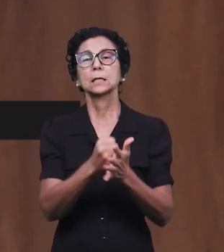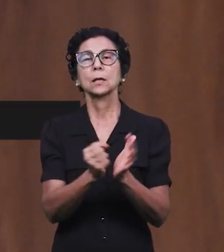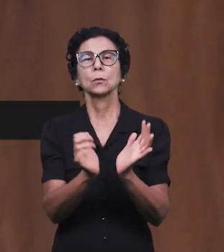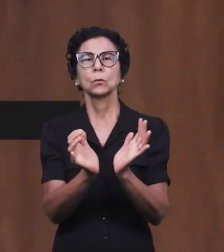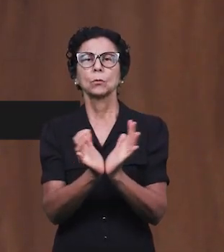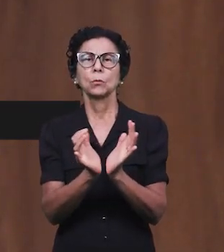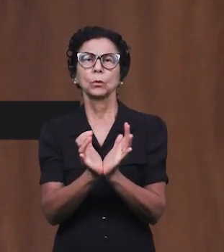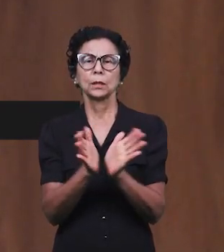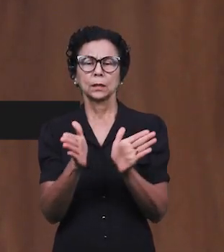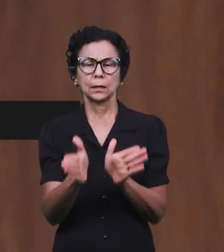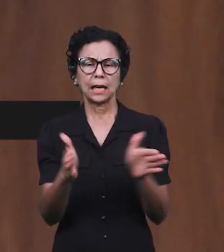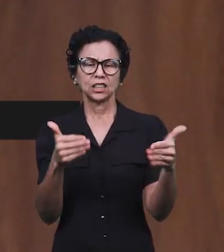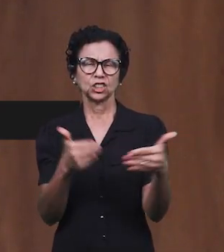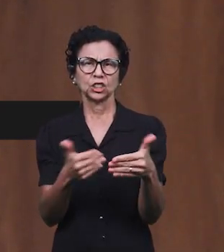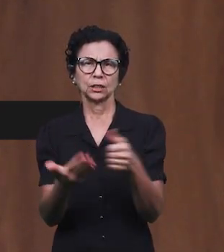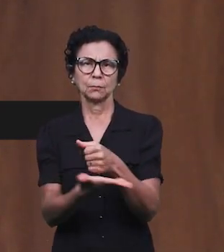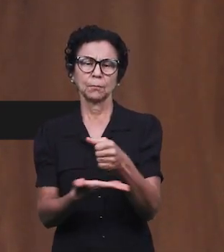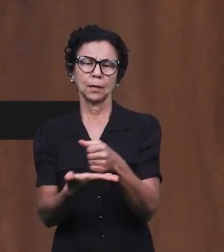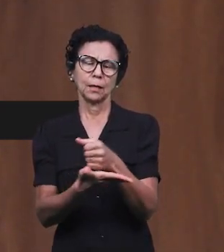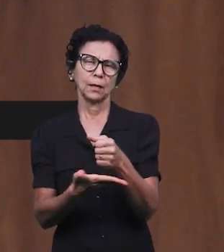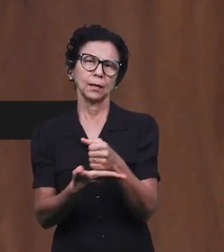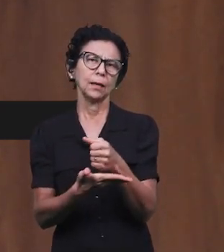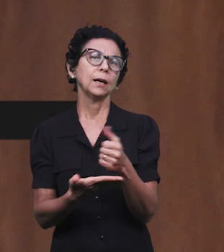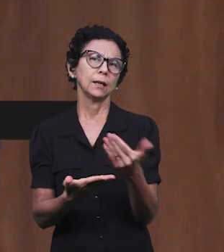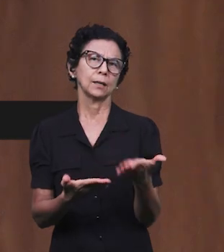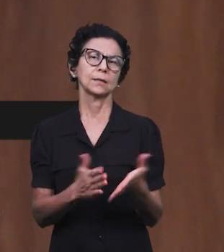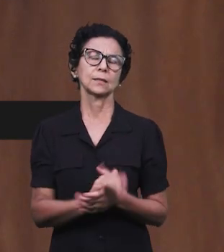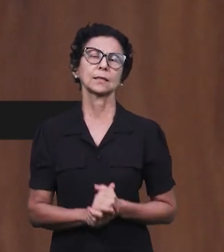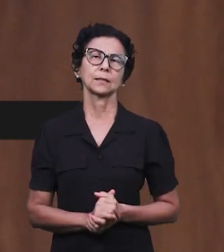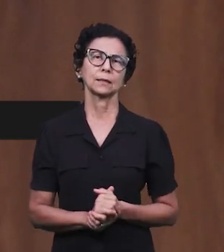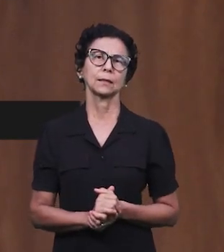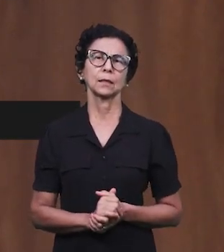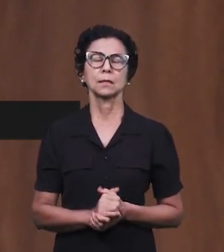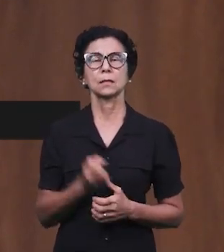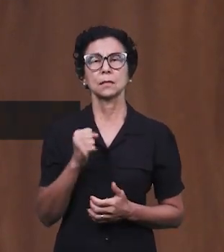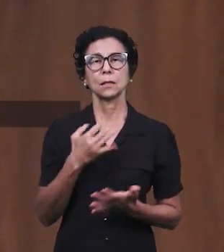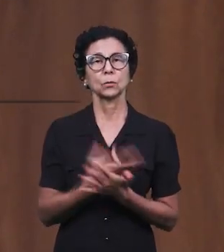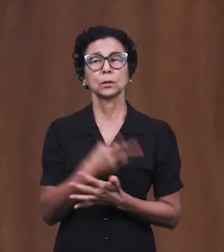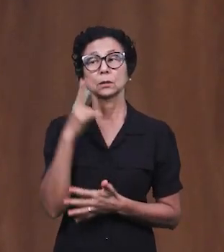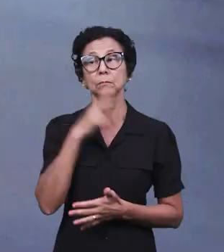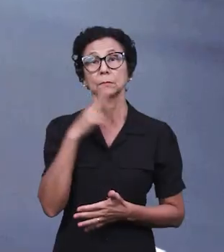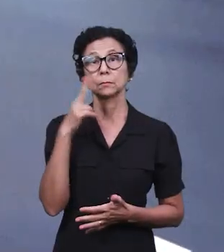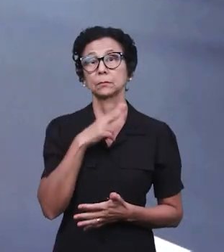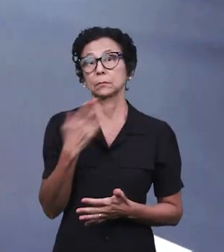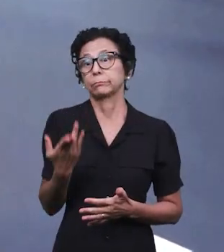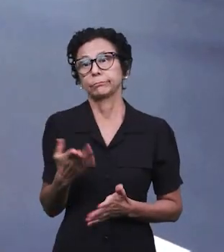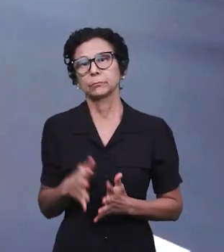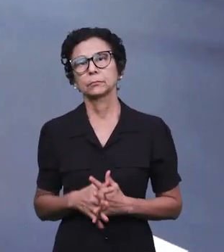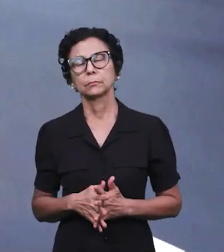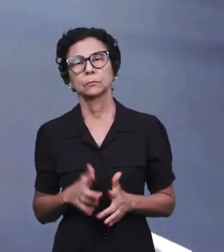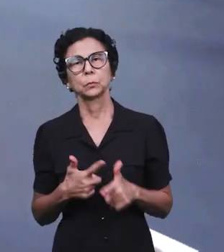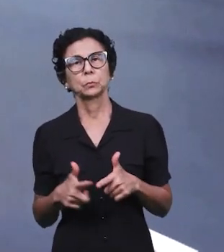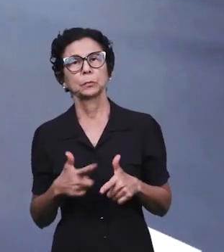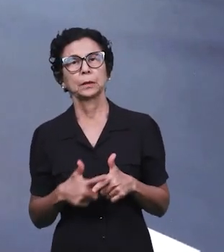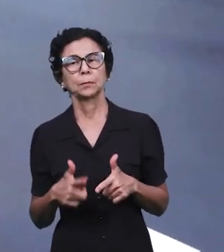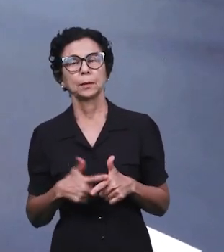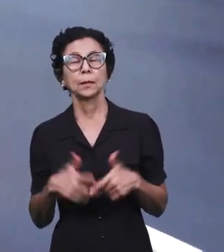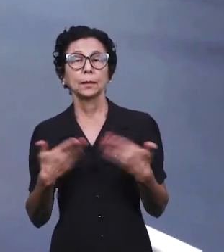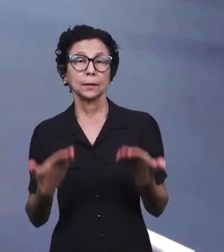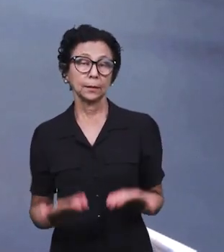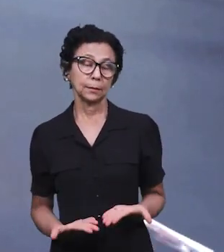que deveríamos ter em casa, as pessoas ter para poder, em caso de emergência? Como é que é isso? Como eu